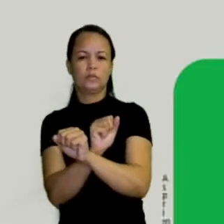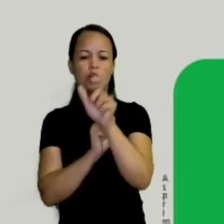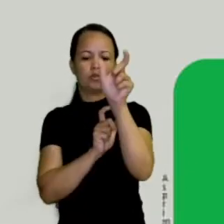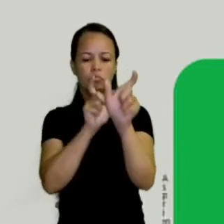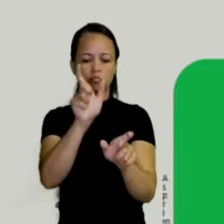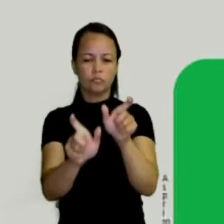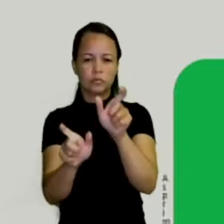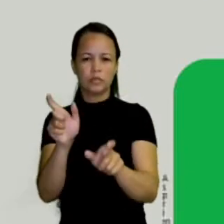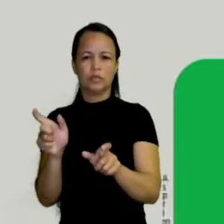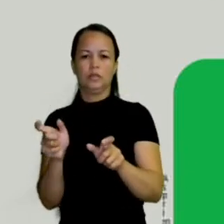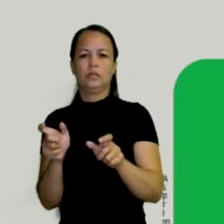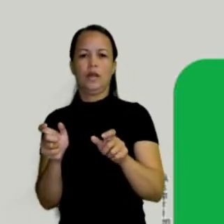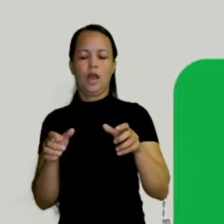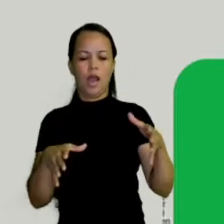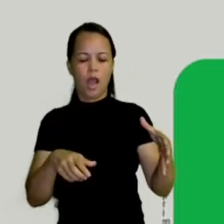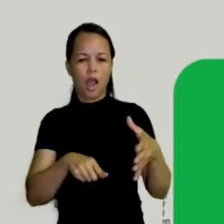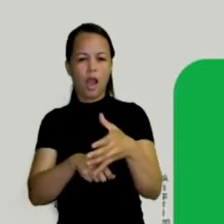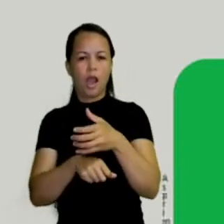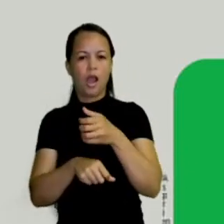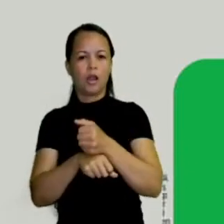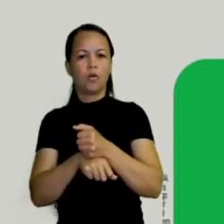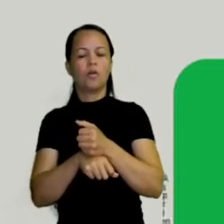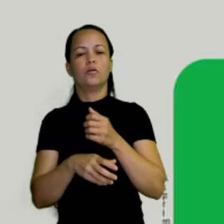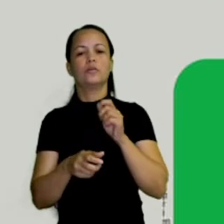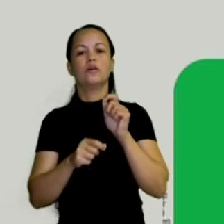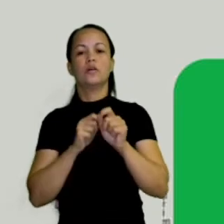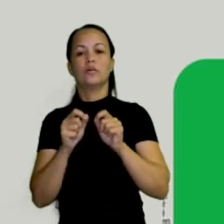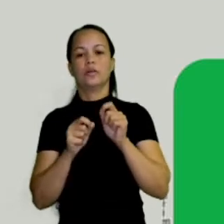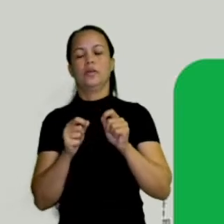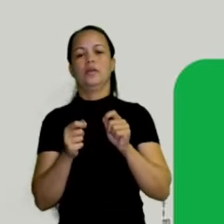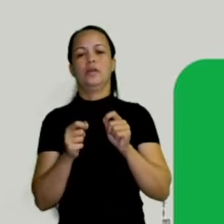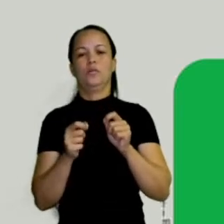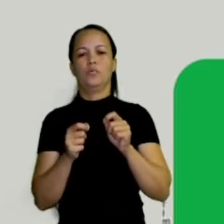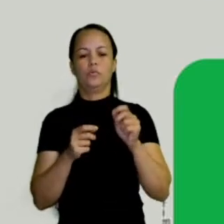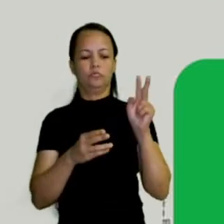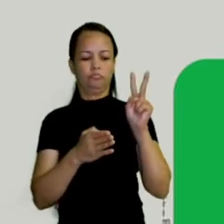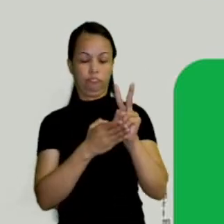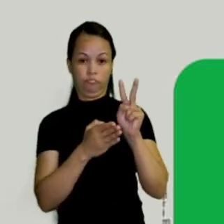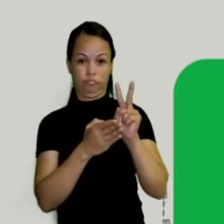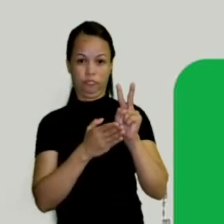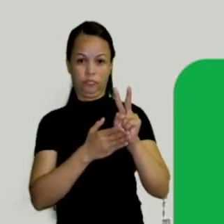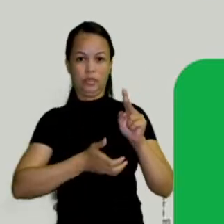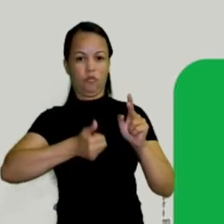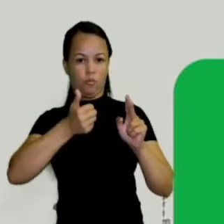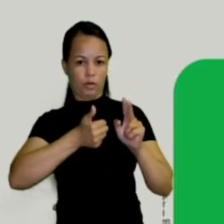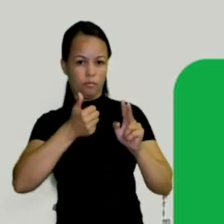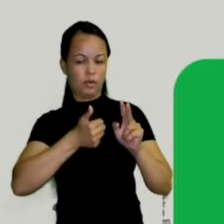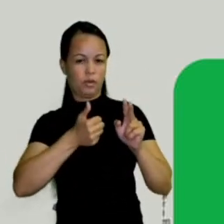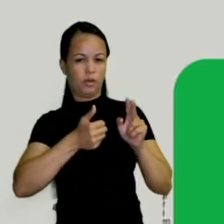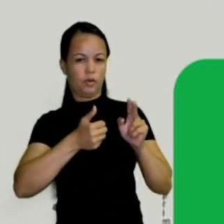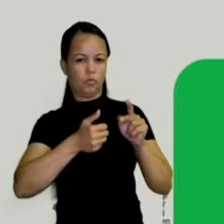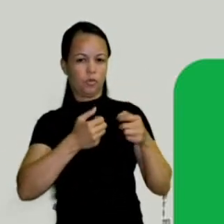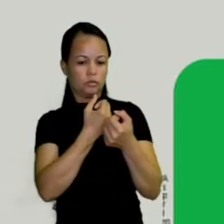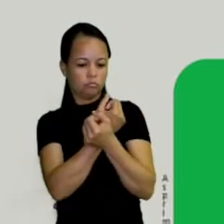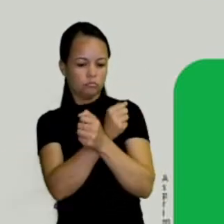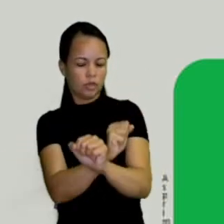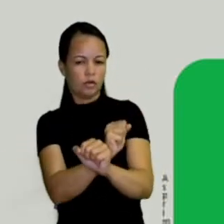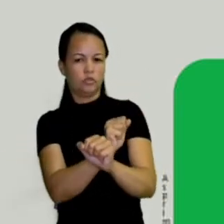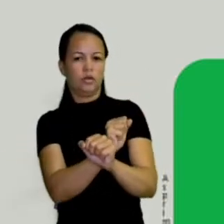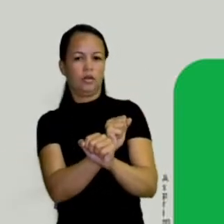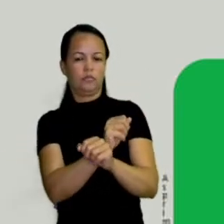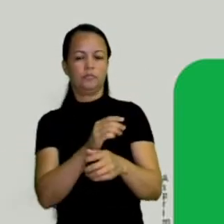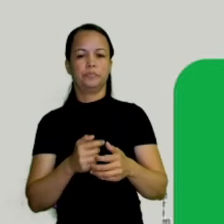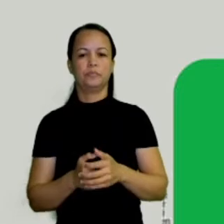na colônia, foram os indígenas, né? Então, foi a primeira imagem que a gente colocou aqui para vocês, que eu mostrei para